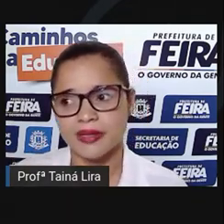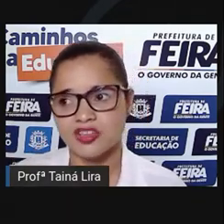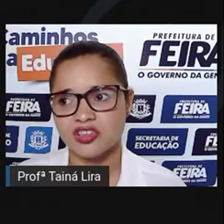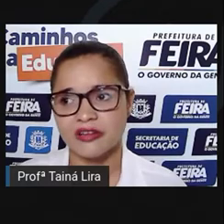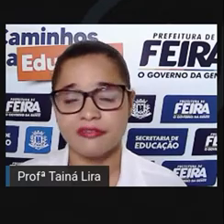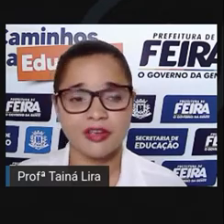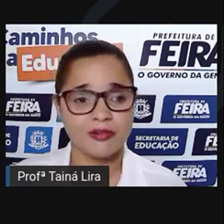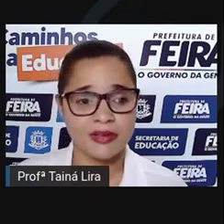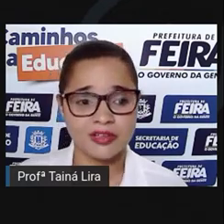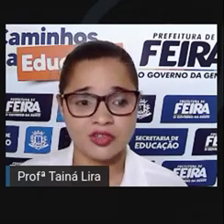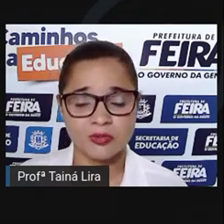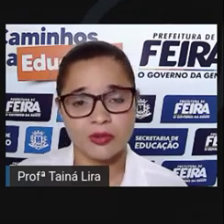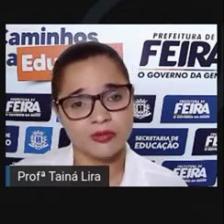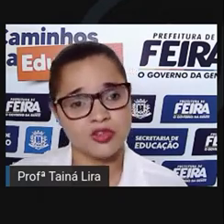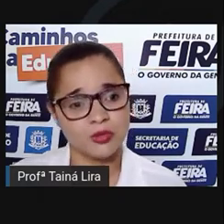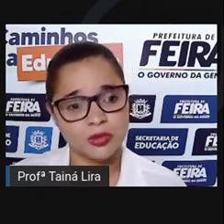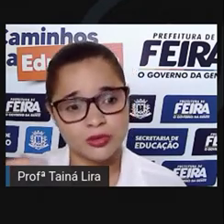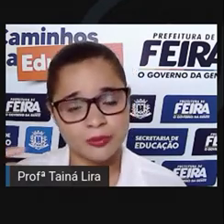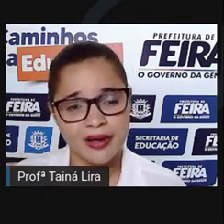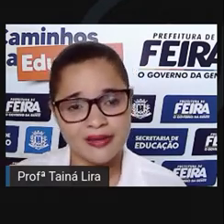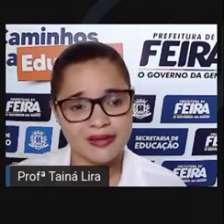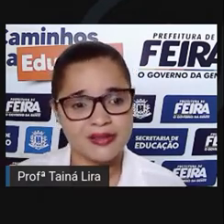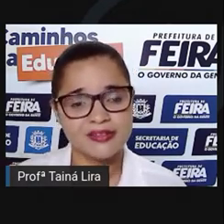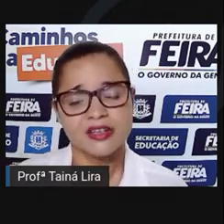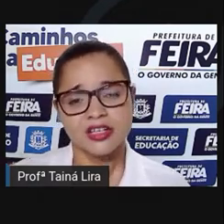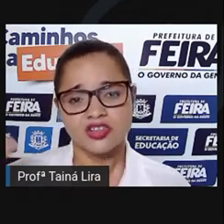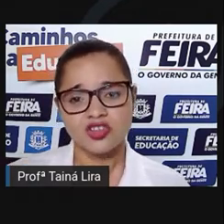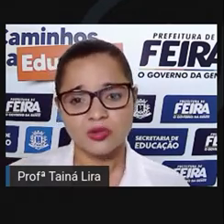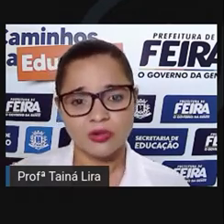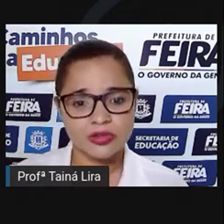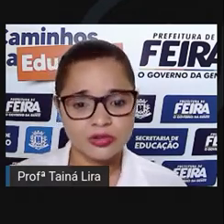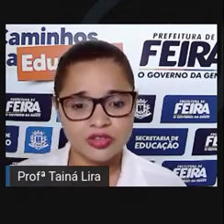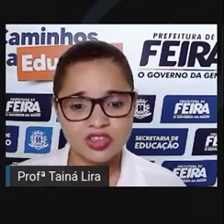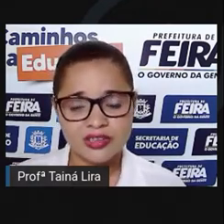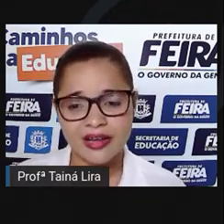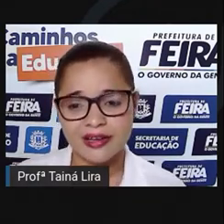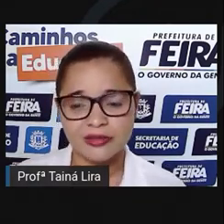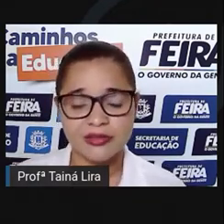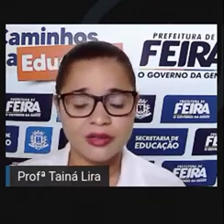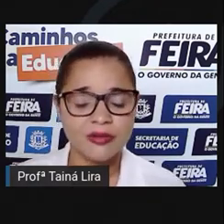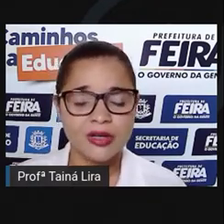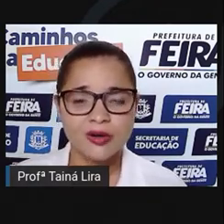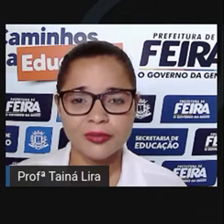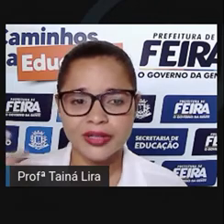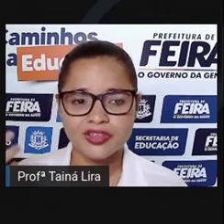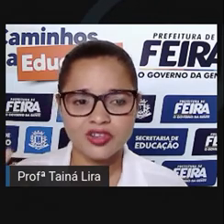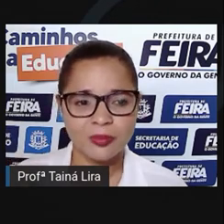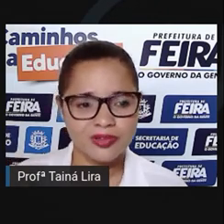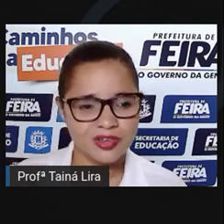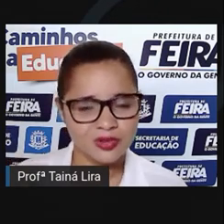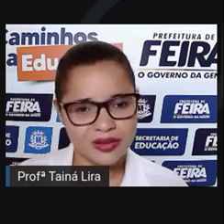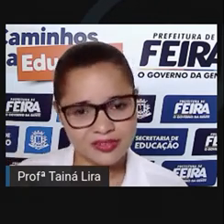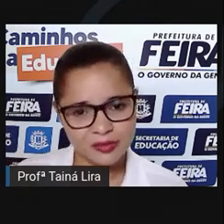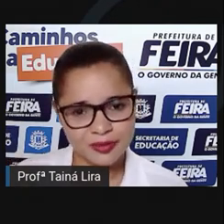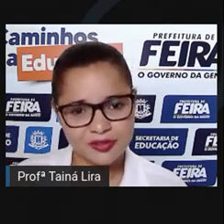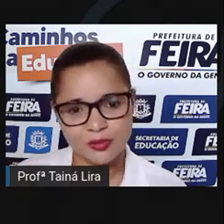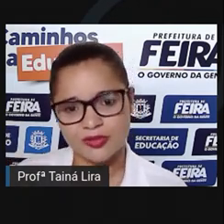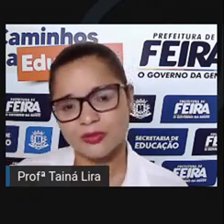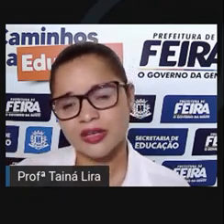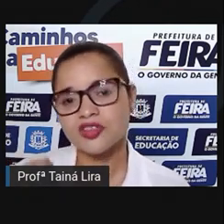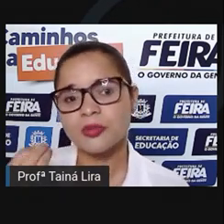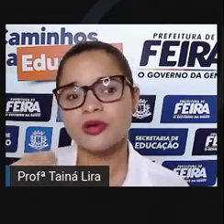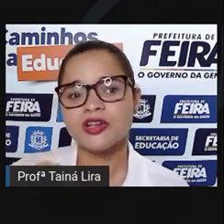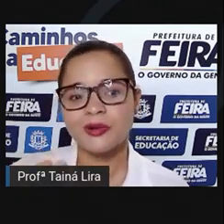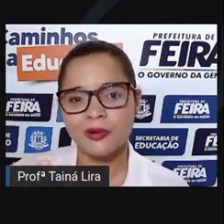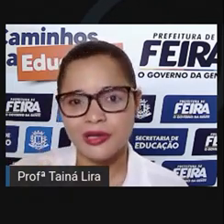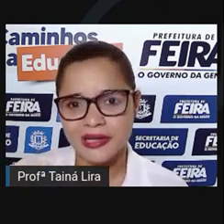que de repente né veio aí de um de um outro país de um outro estado Então como é que a gente pode ajudar essas